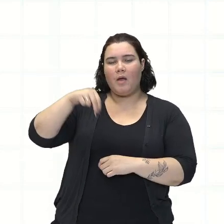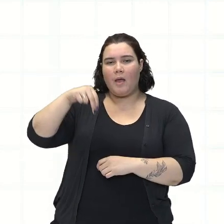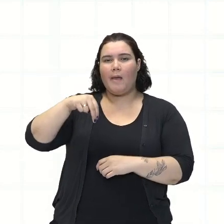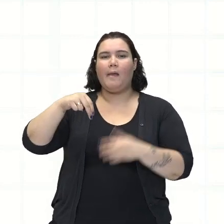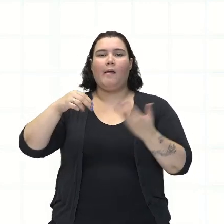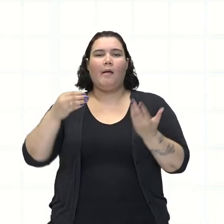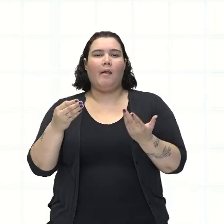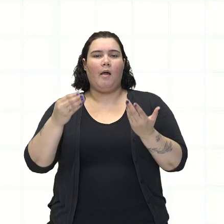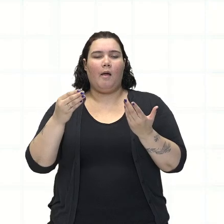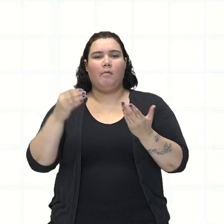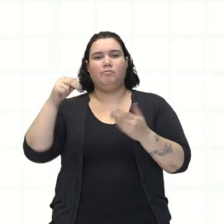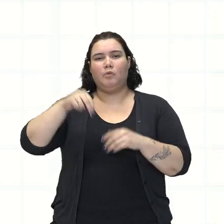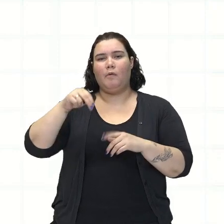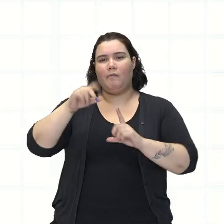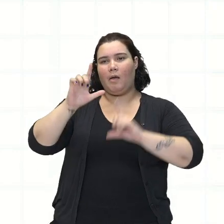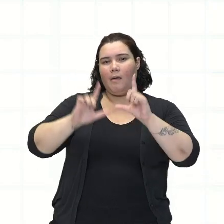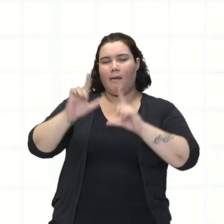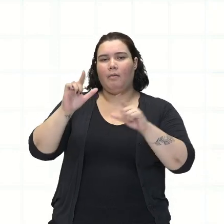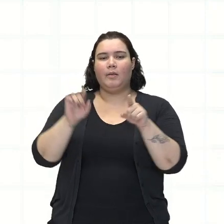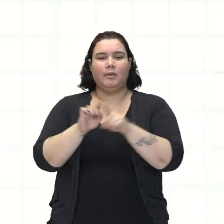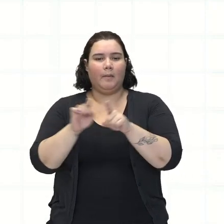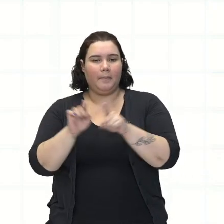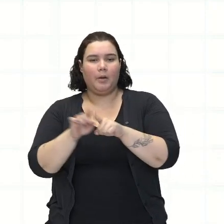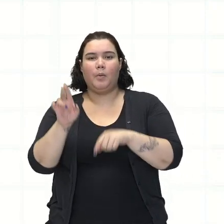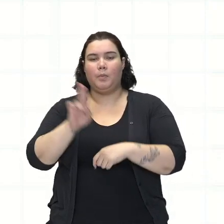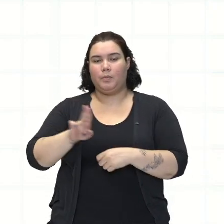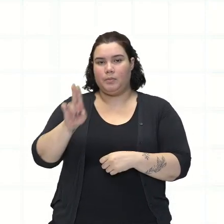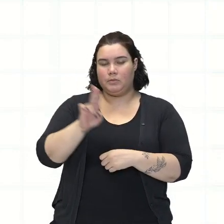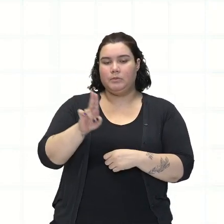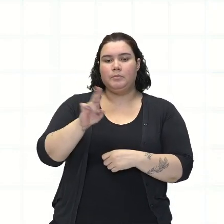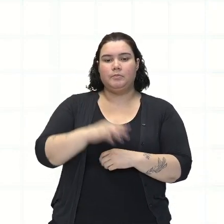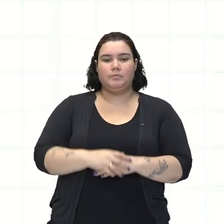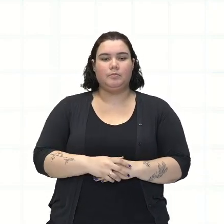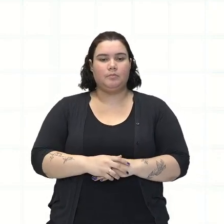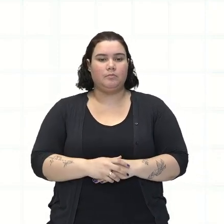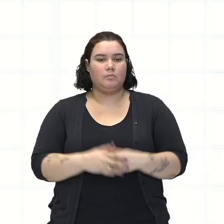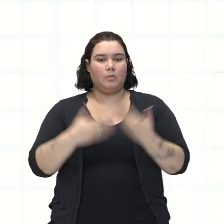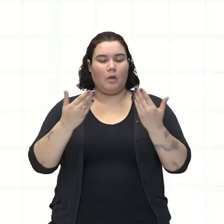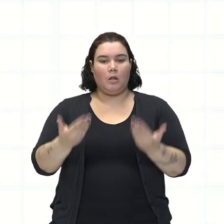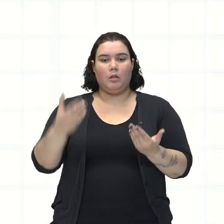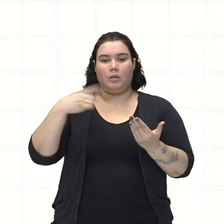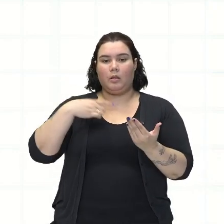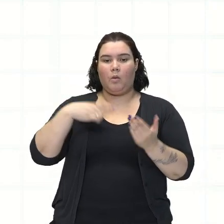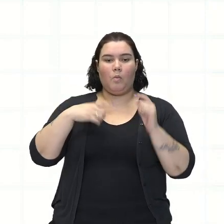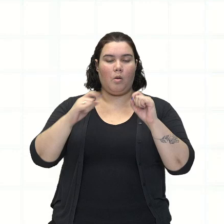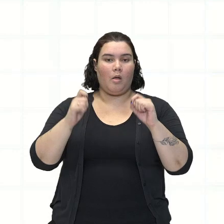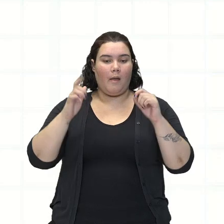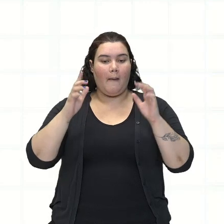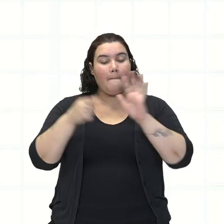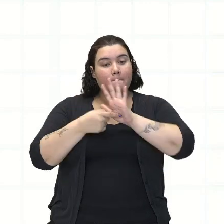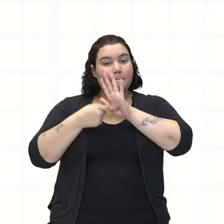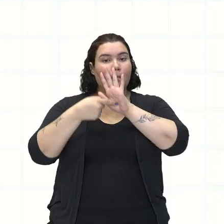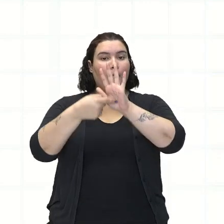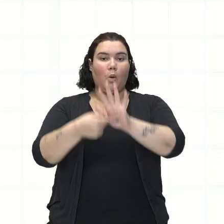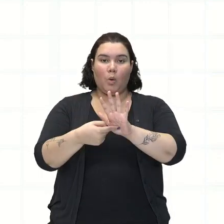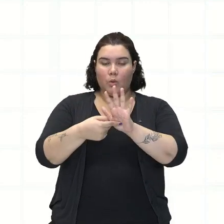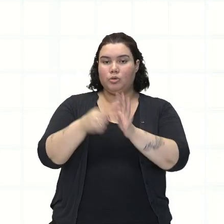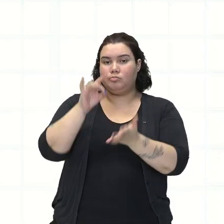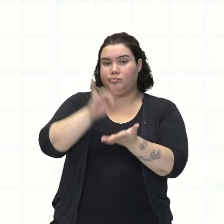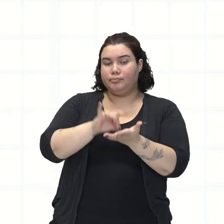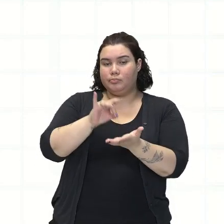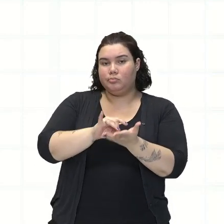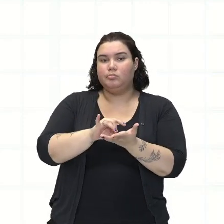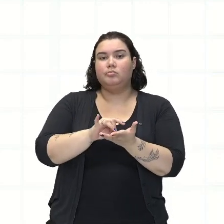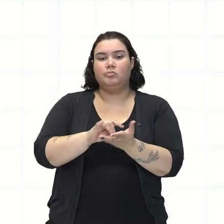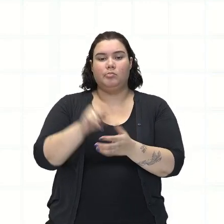todas elas também utilizam bastante, afinal de contas, tudo isso ajuda a enfatizar, a dar ênfase àquilo que